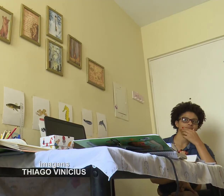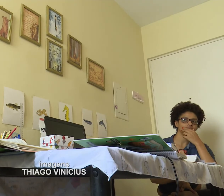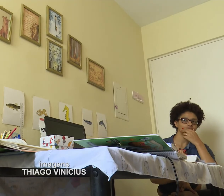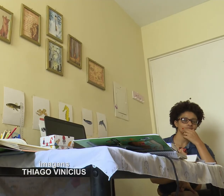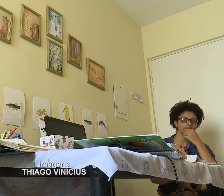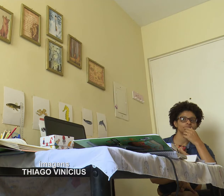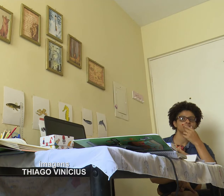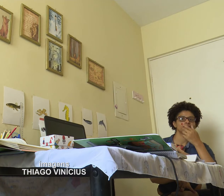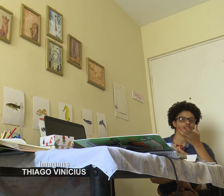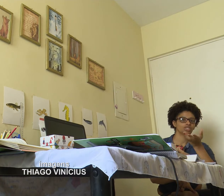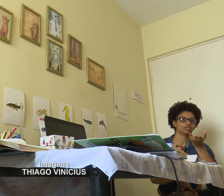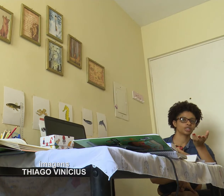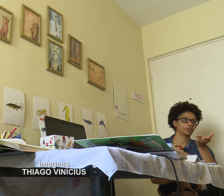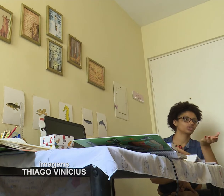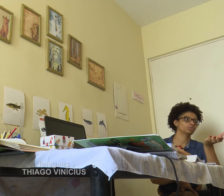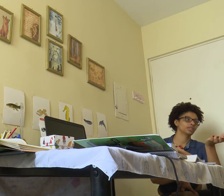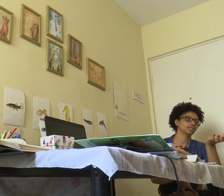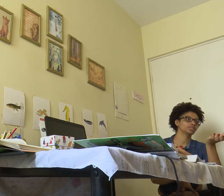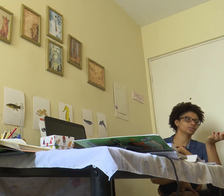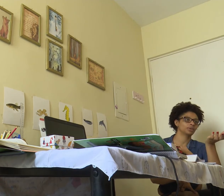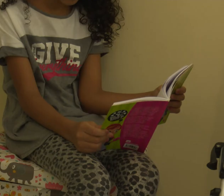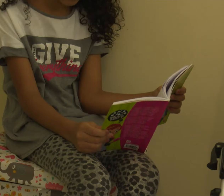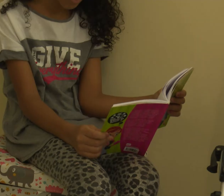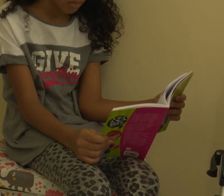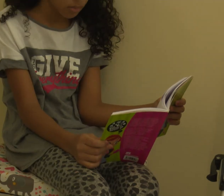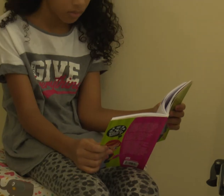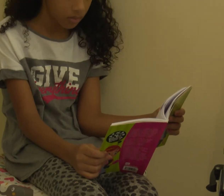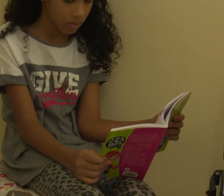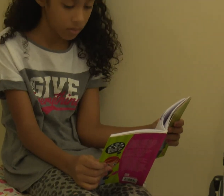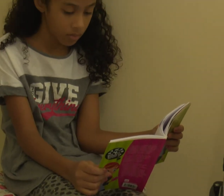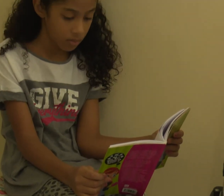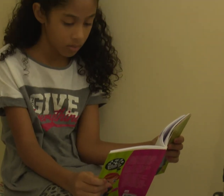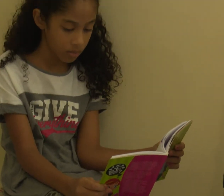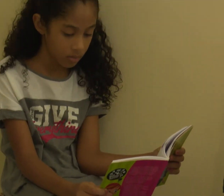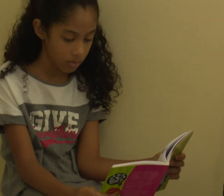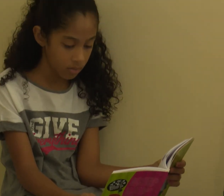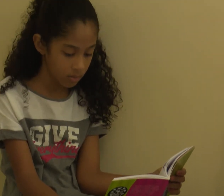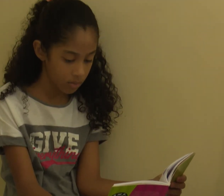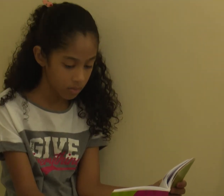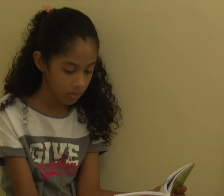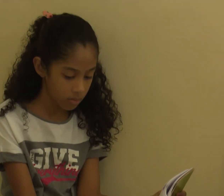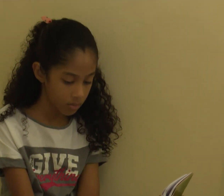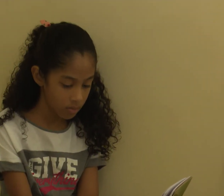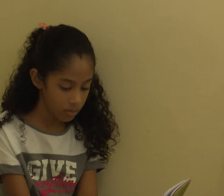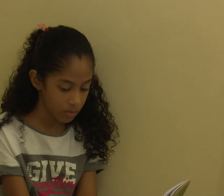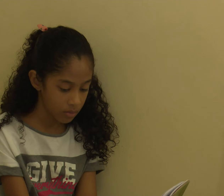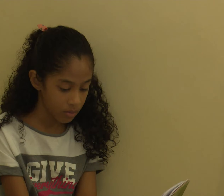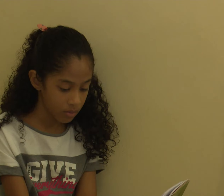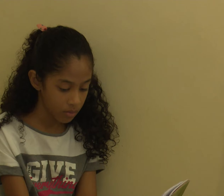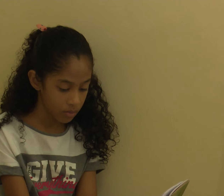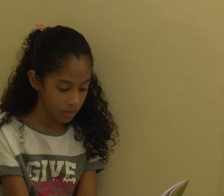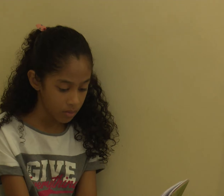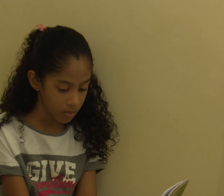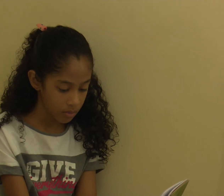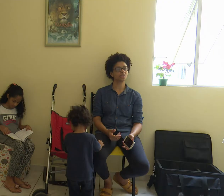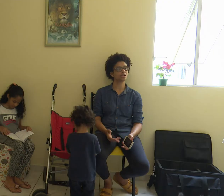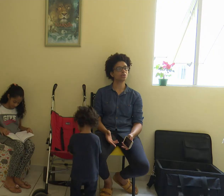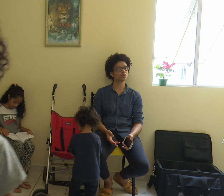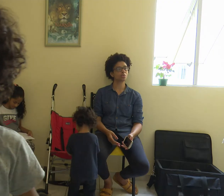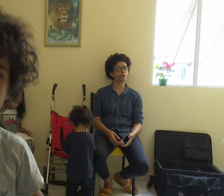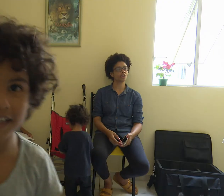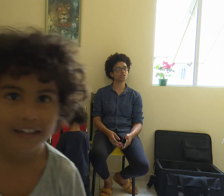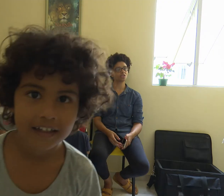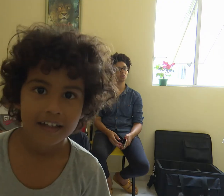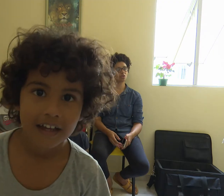o marido optaram pela educação domiciliar, o chamado homeschooling, para a Sara e os outros 2 filhos do casal,